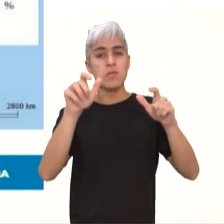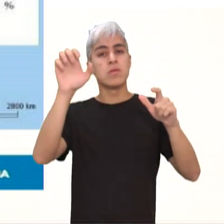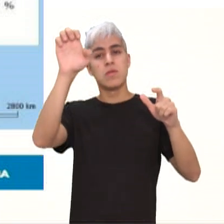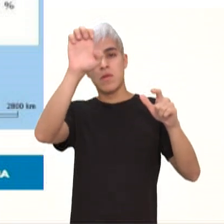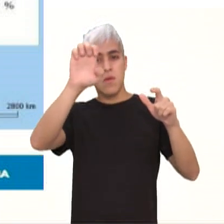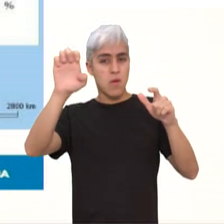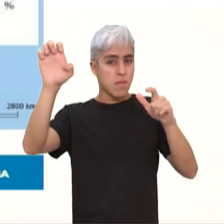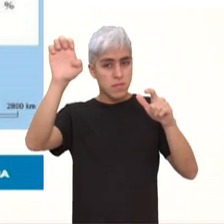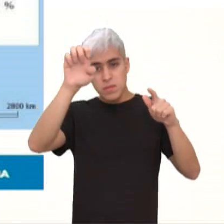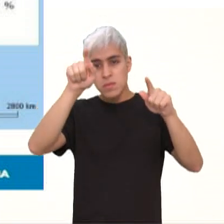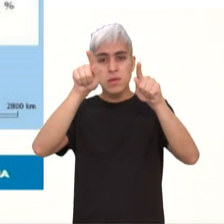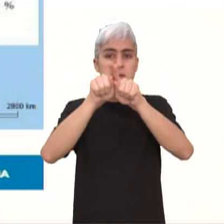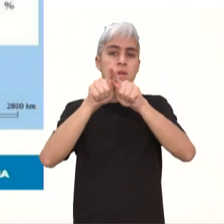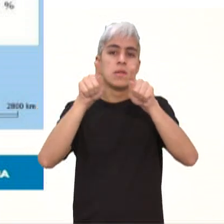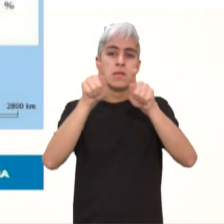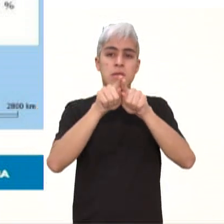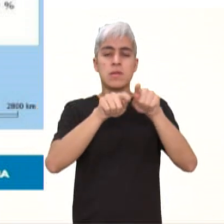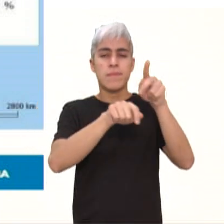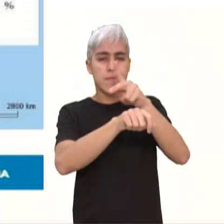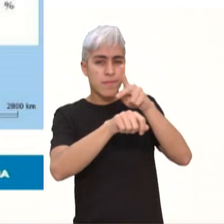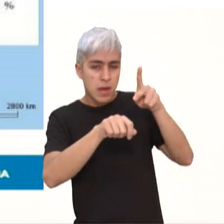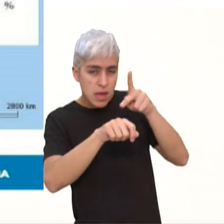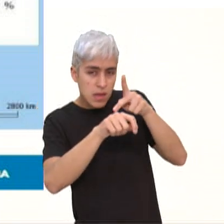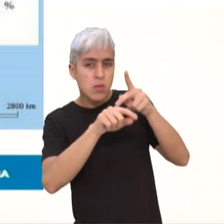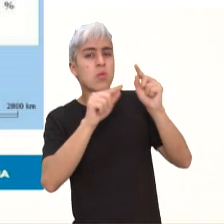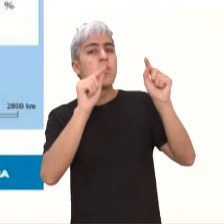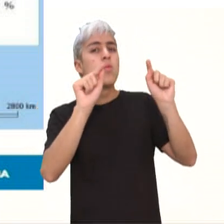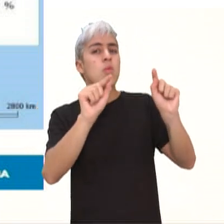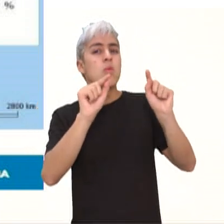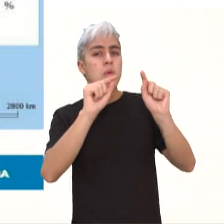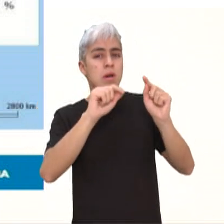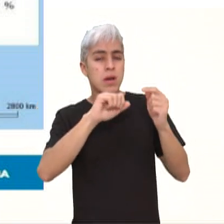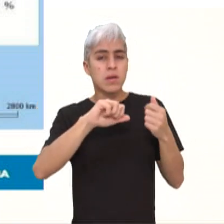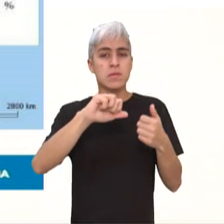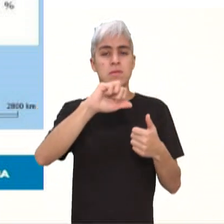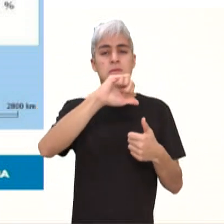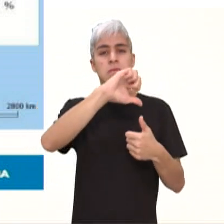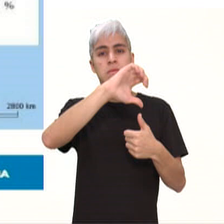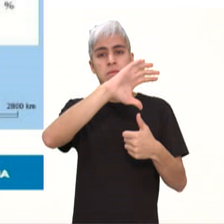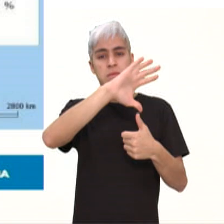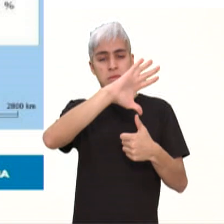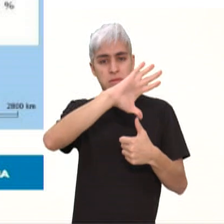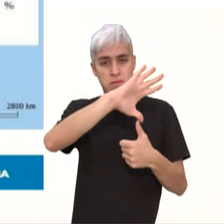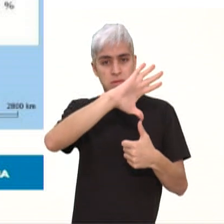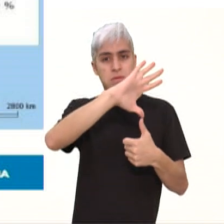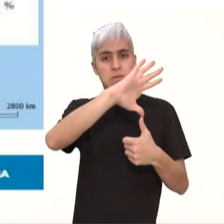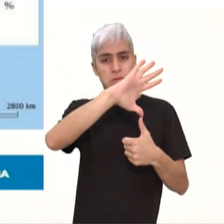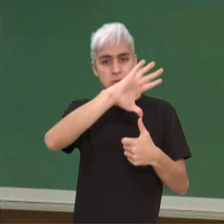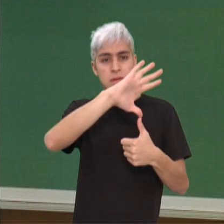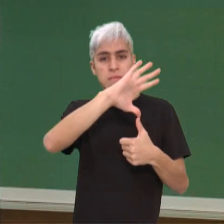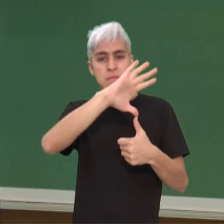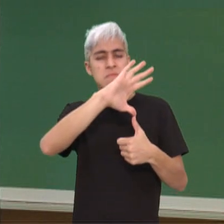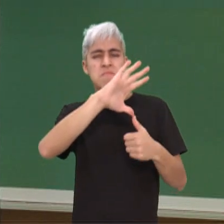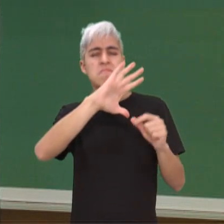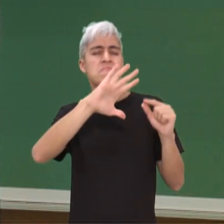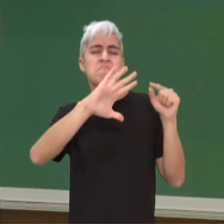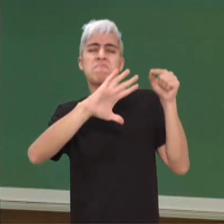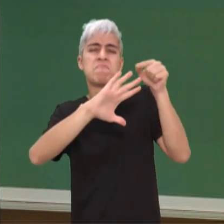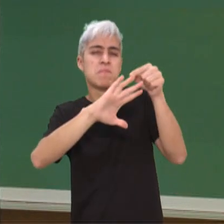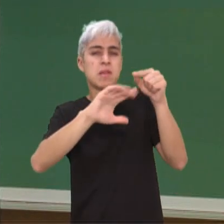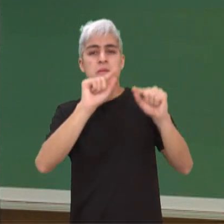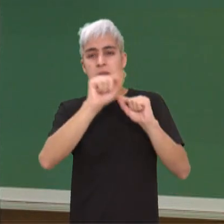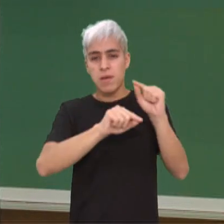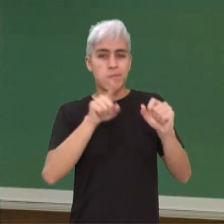europeu e países também da América do Norte, aqui especificamente Estados Unidos e